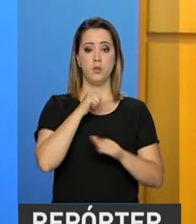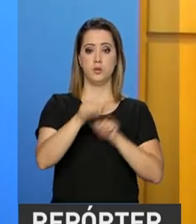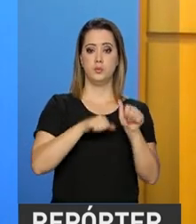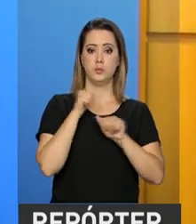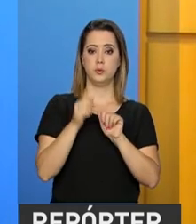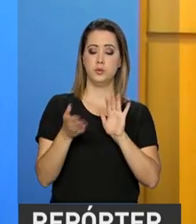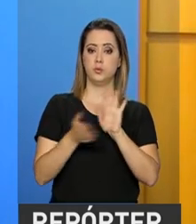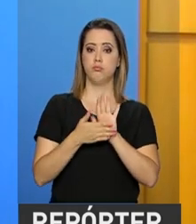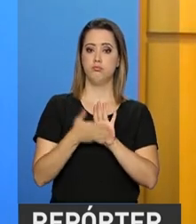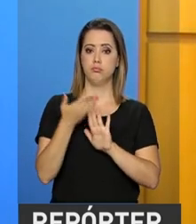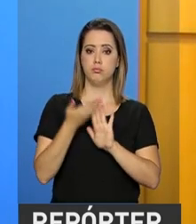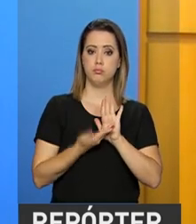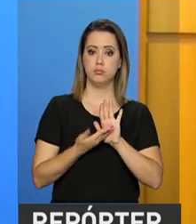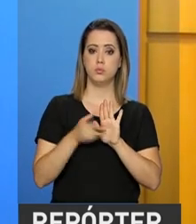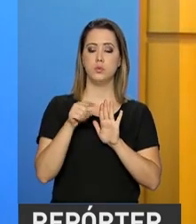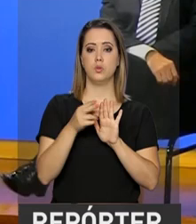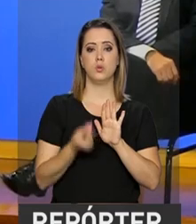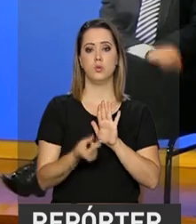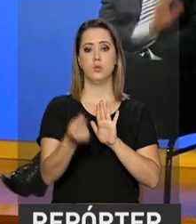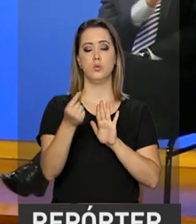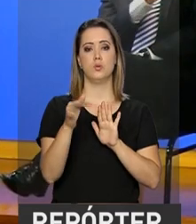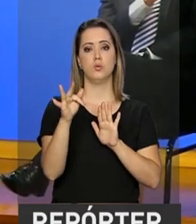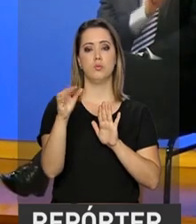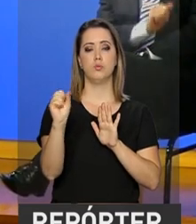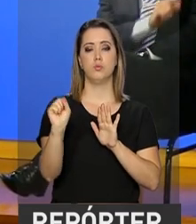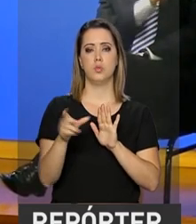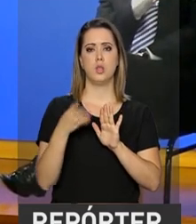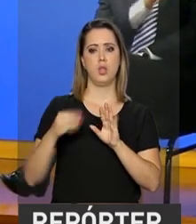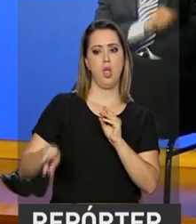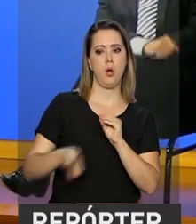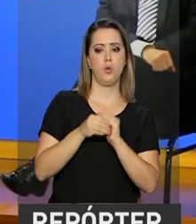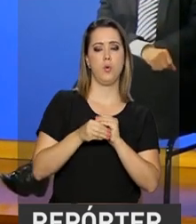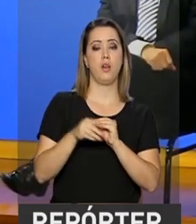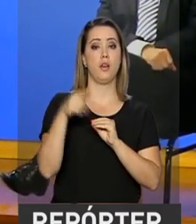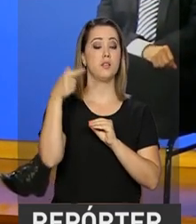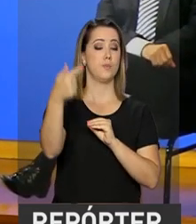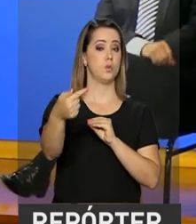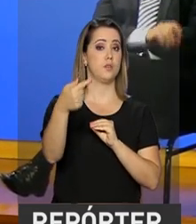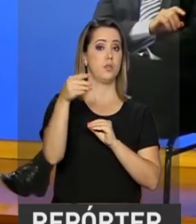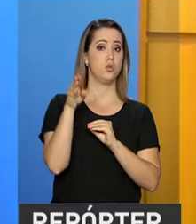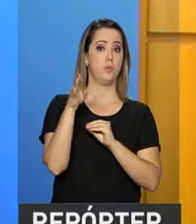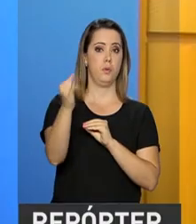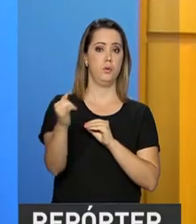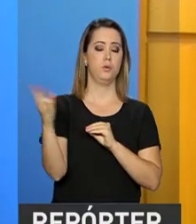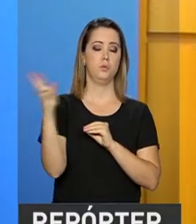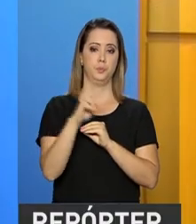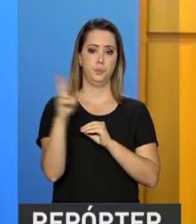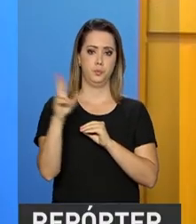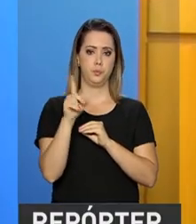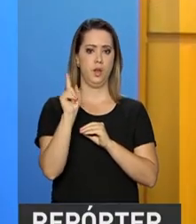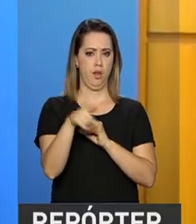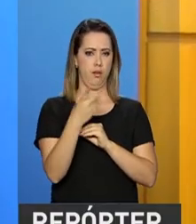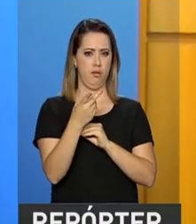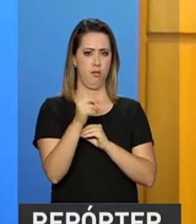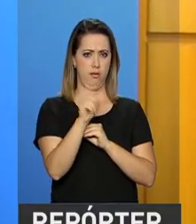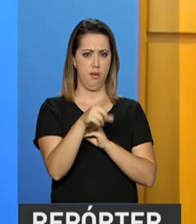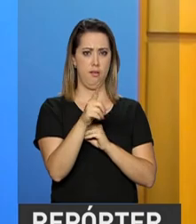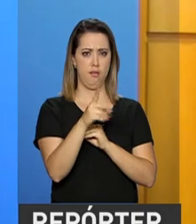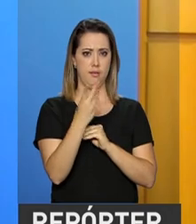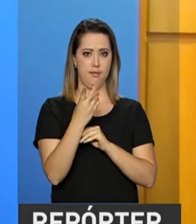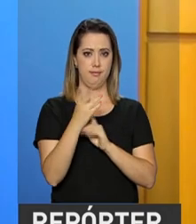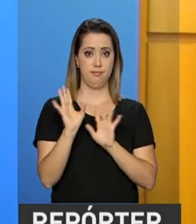dos valores do Fundo de Garantia então ele tem lá um acréscimo de 7 bilhões não é isso 7 bilhões não é